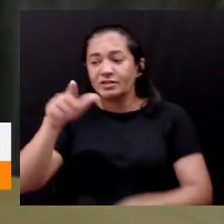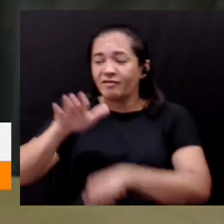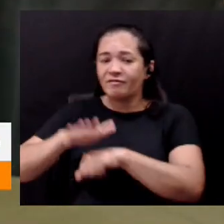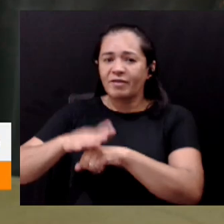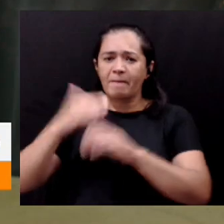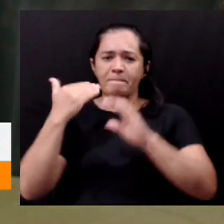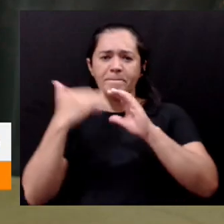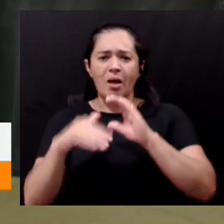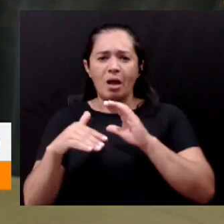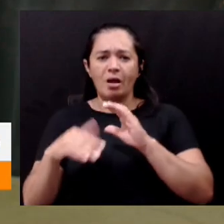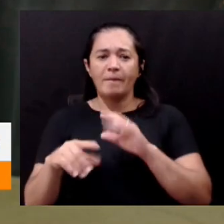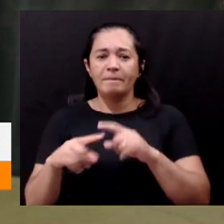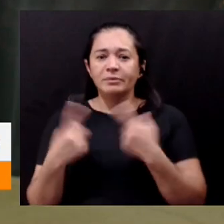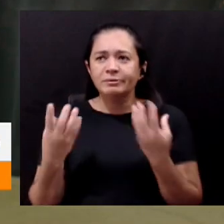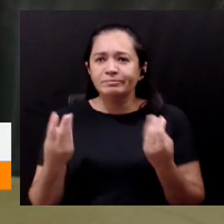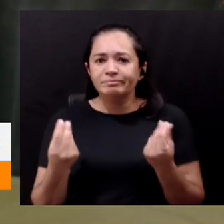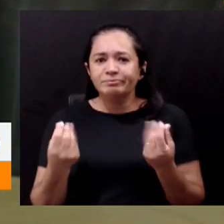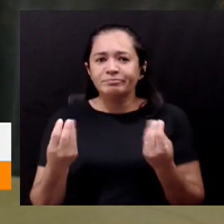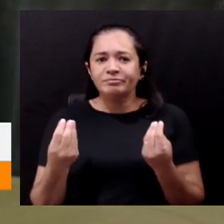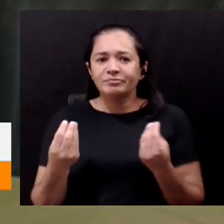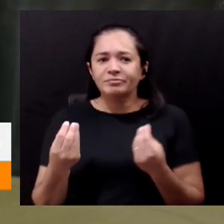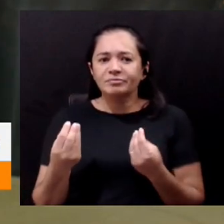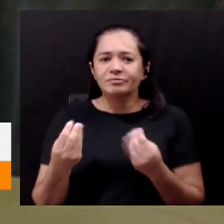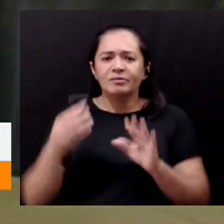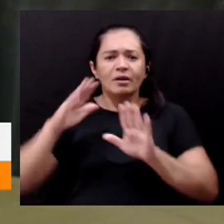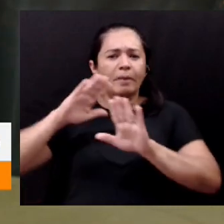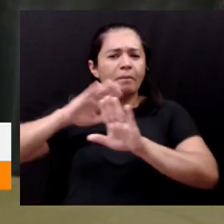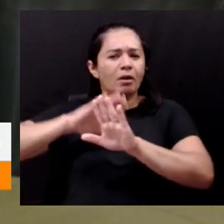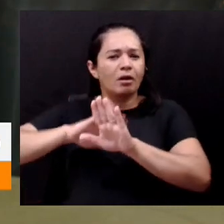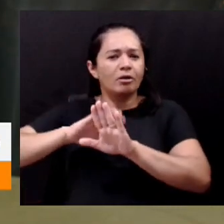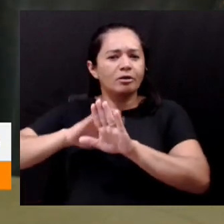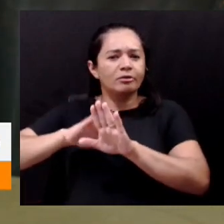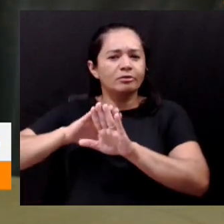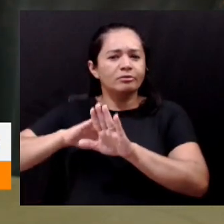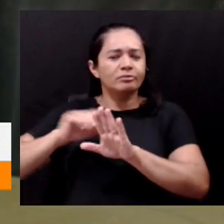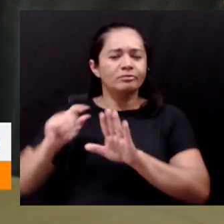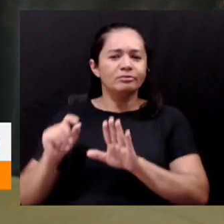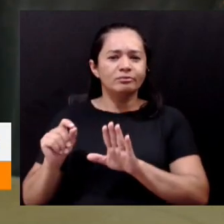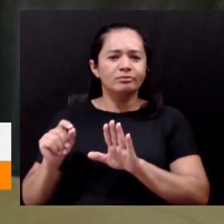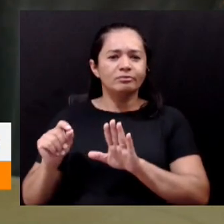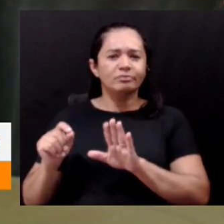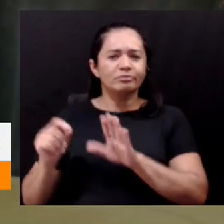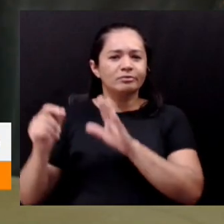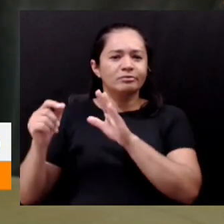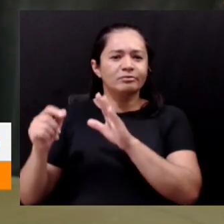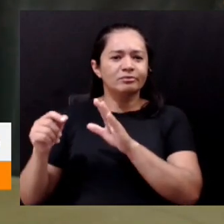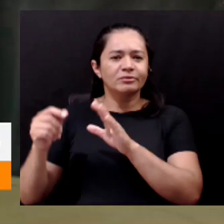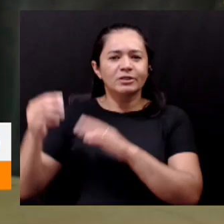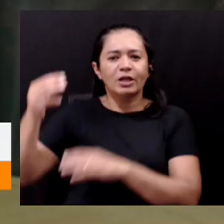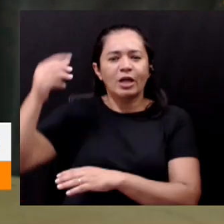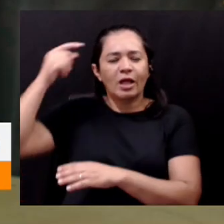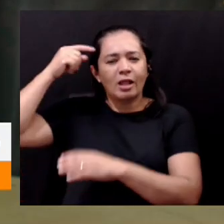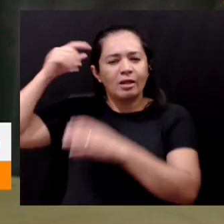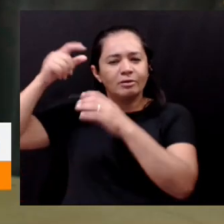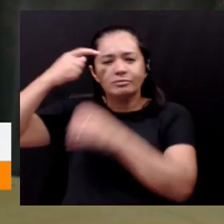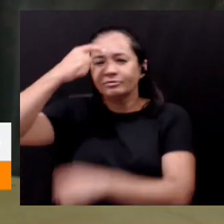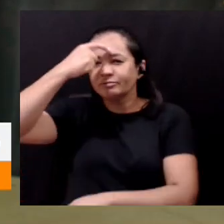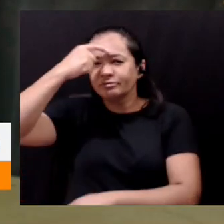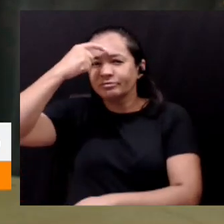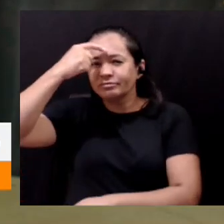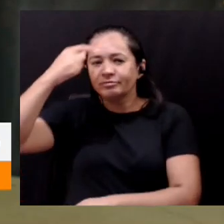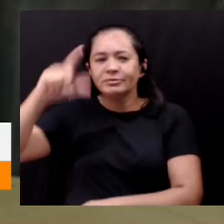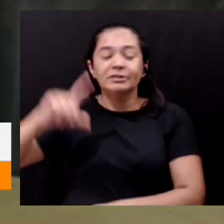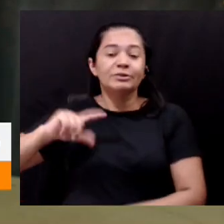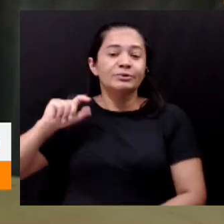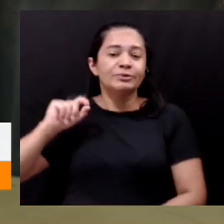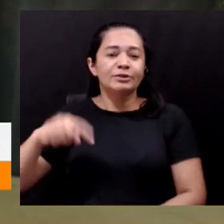mas, o que será que tem no nosso, consciente e subconsciente, né. Então o que tem aqui na nossa cabecinha que a gente